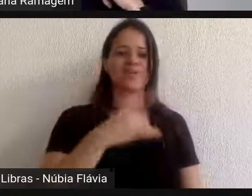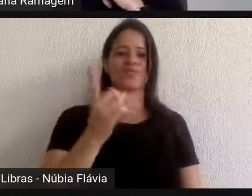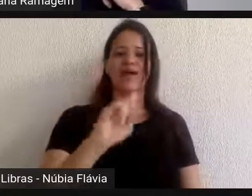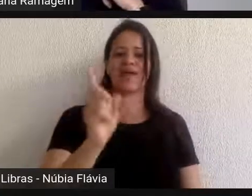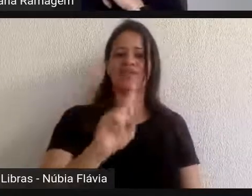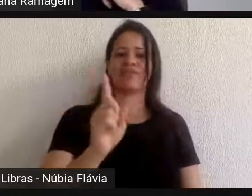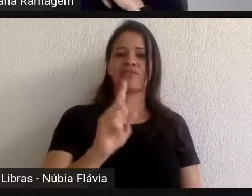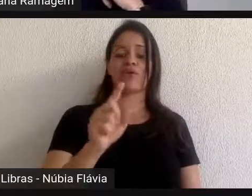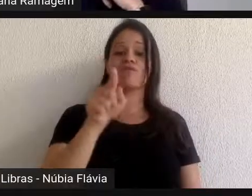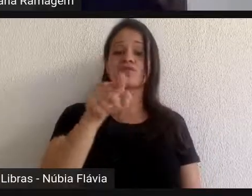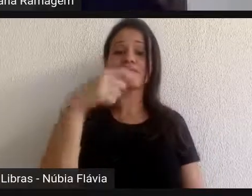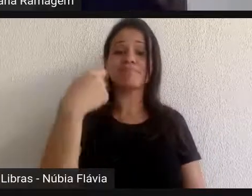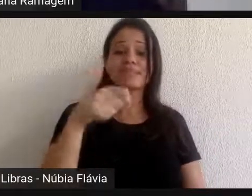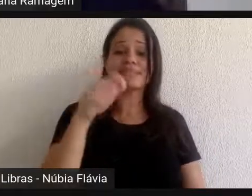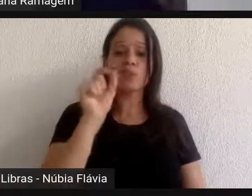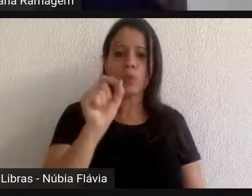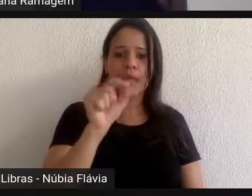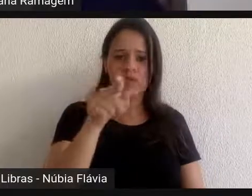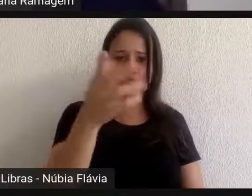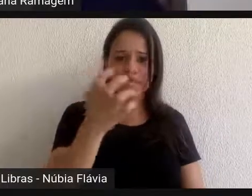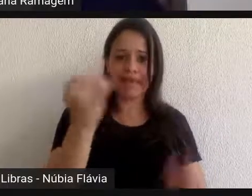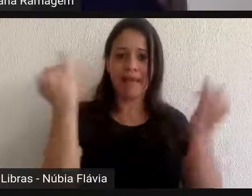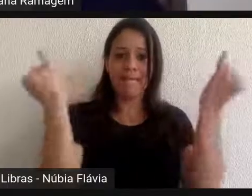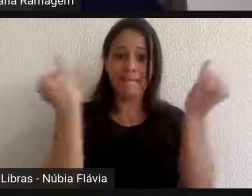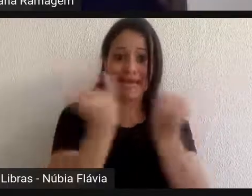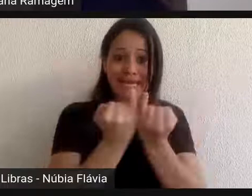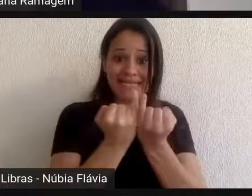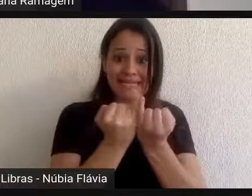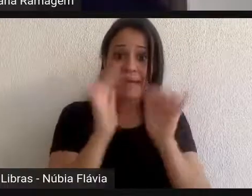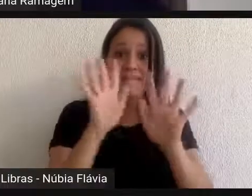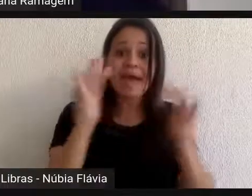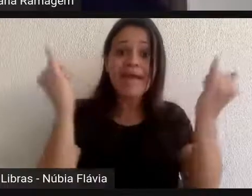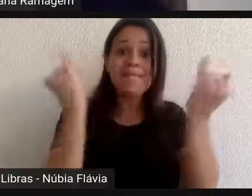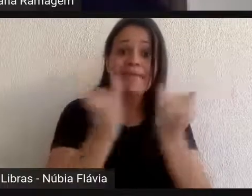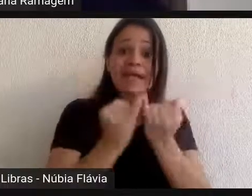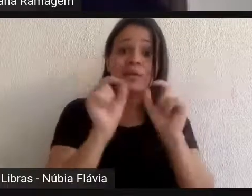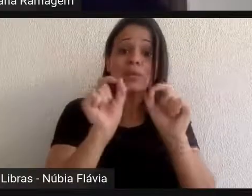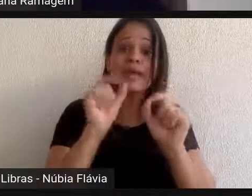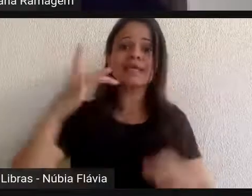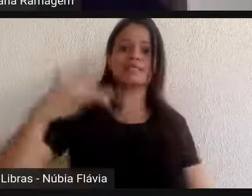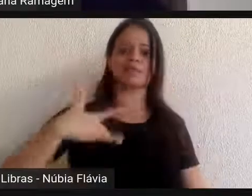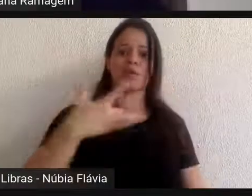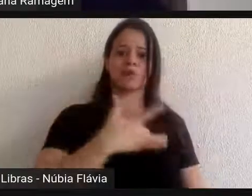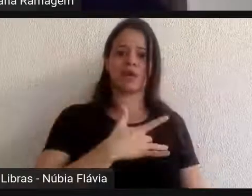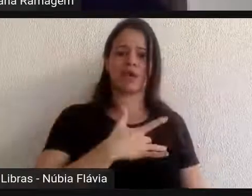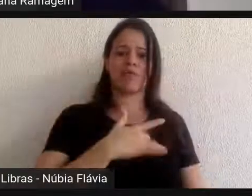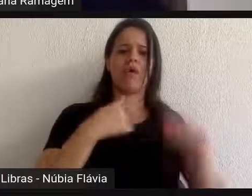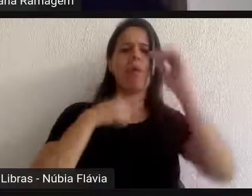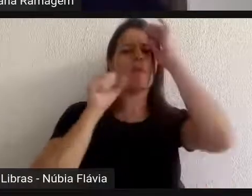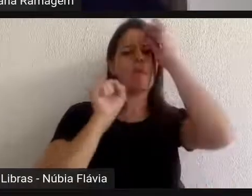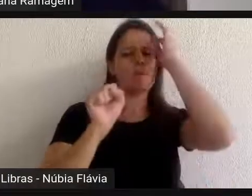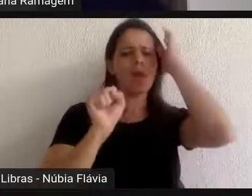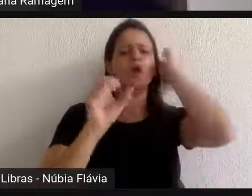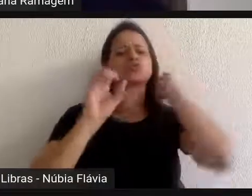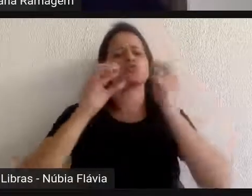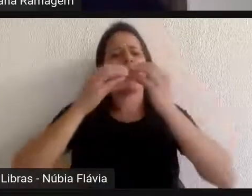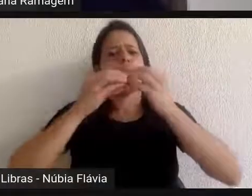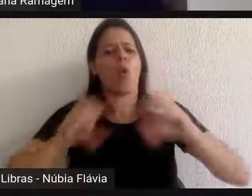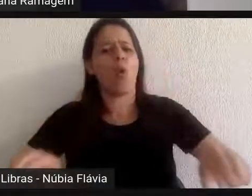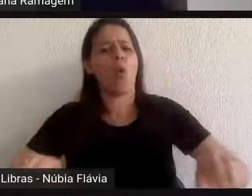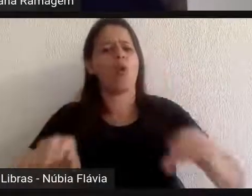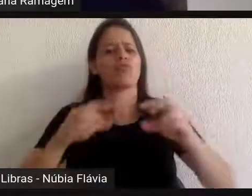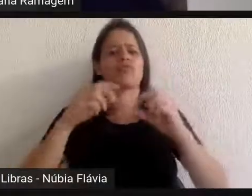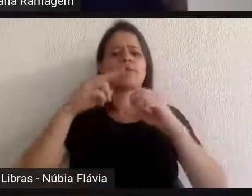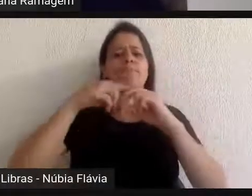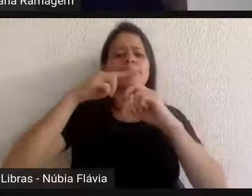Então, assim, eu posso fazer uma dieta low carb, só à base de ovo, bacon, carne,